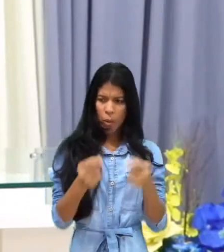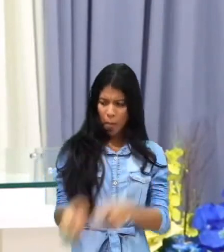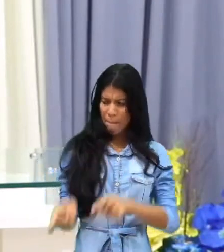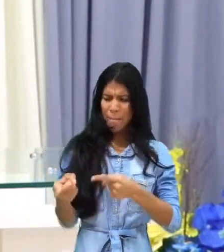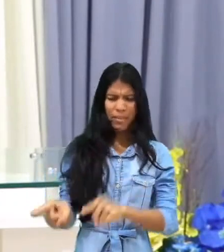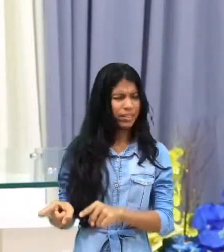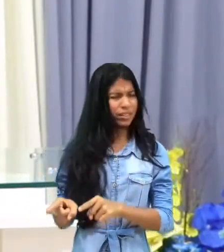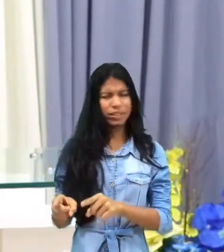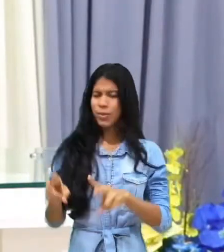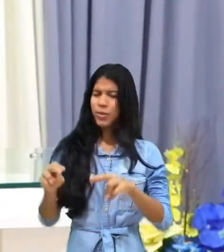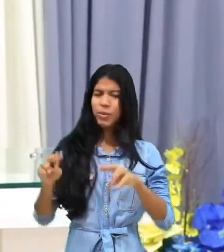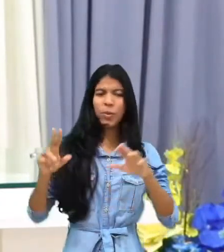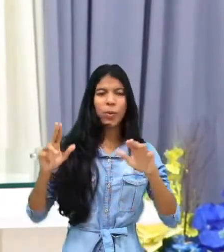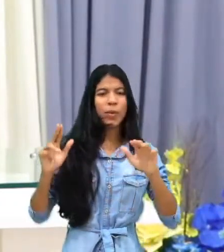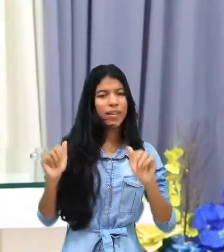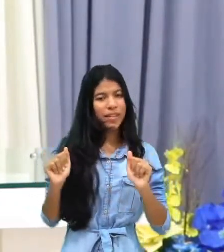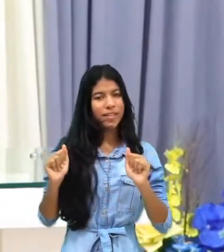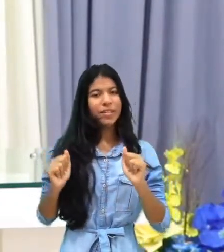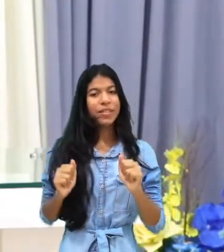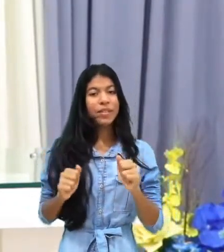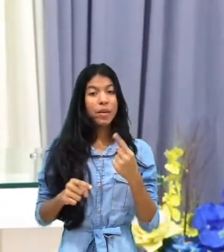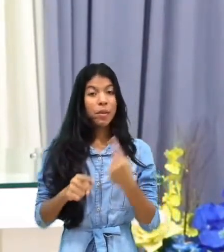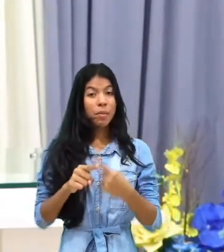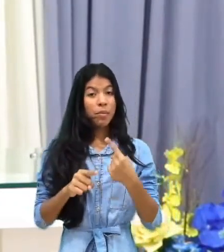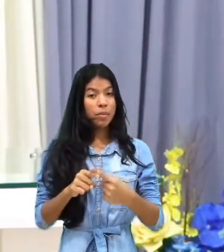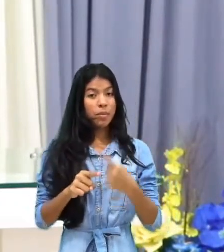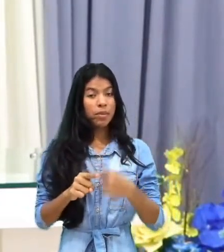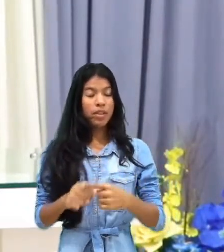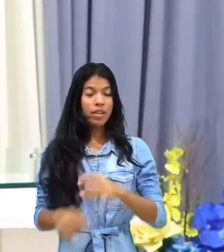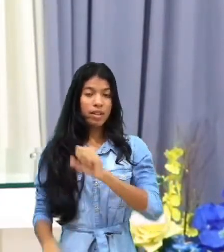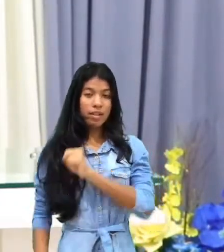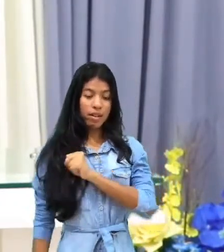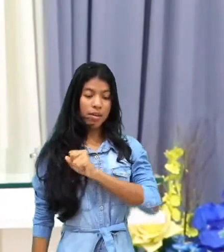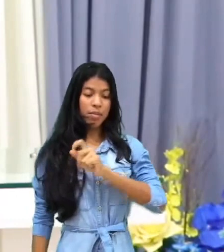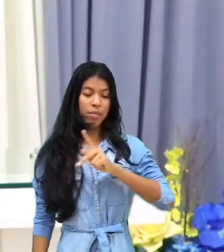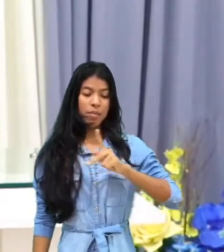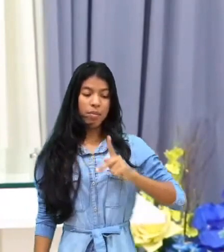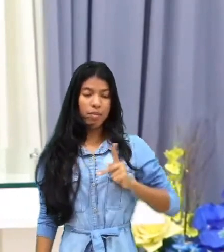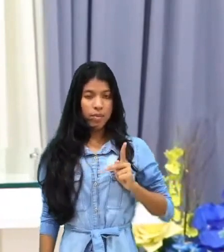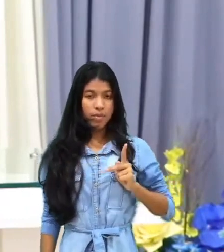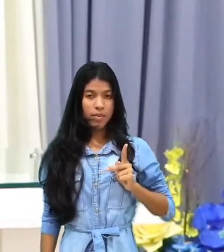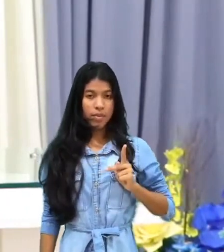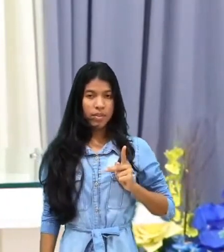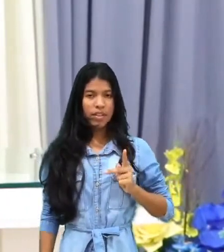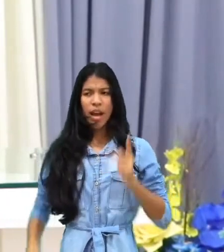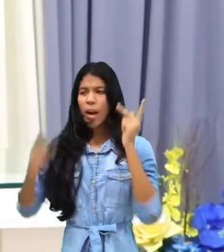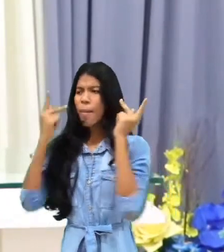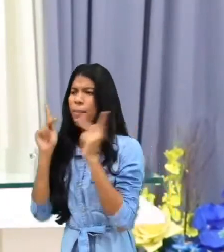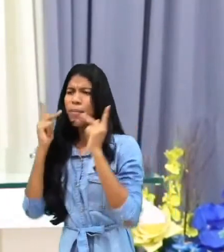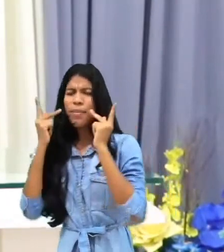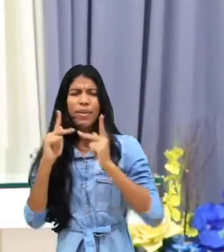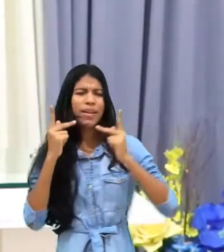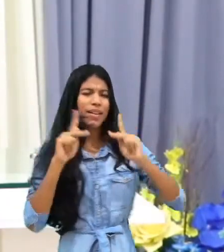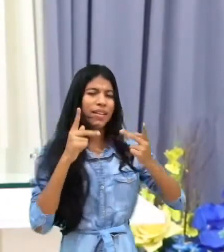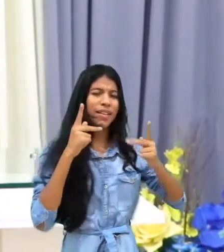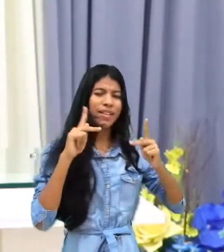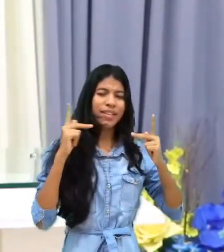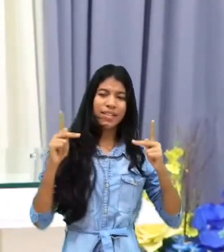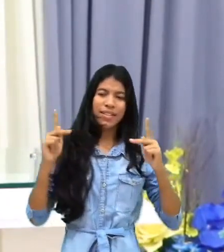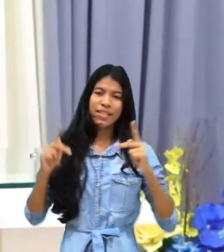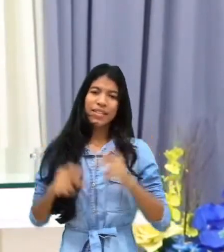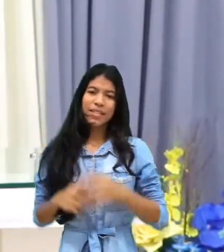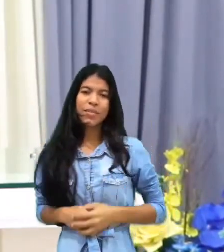ele era apóstolo do Senhor. Agora ele estava pregando a palavra até o